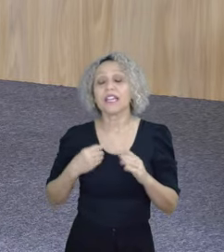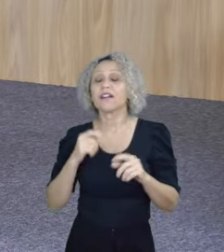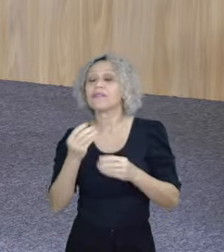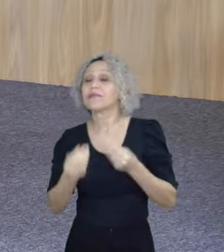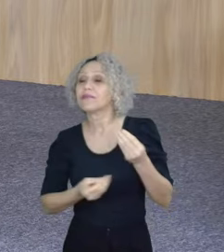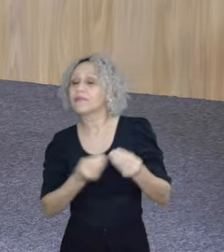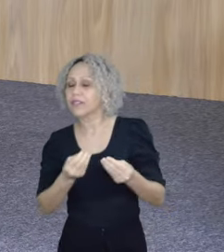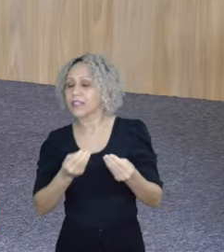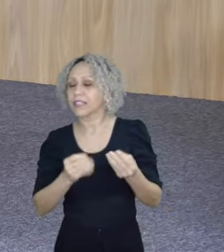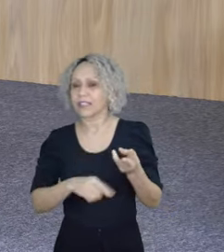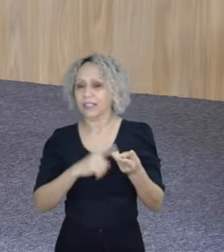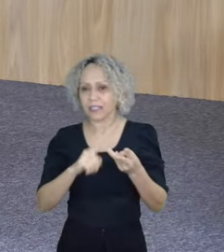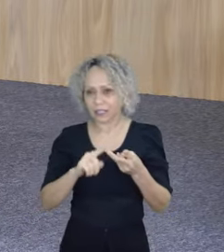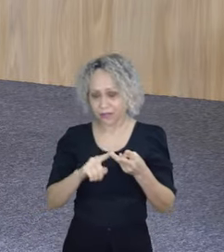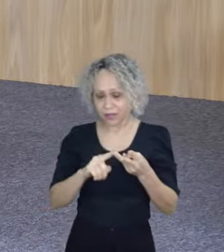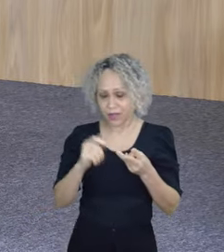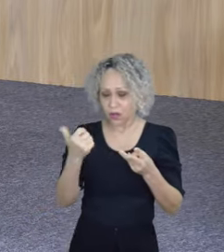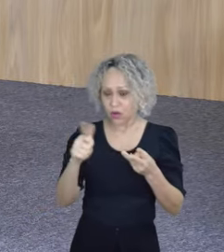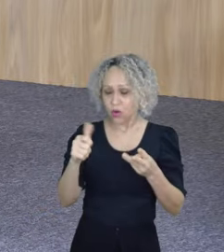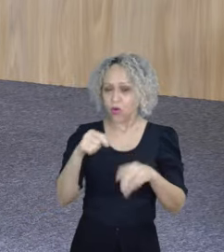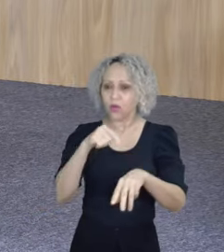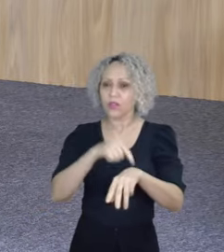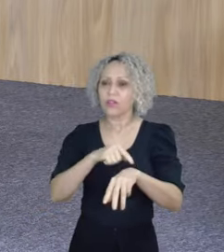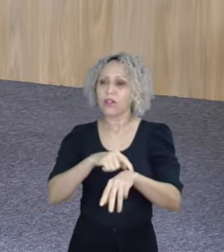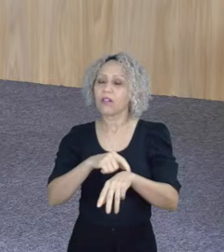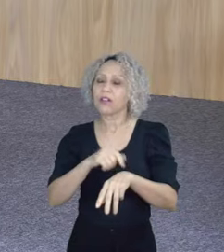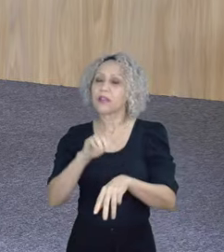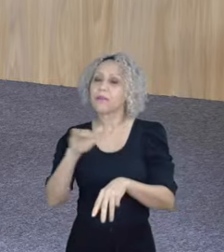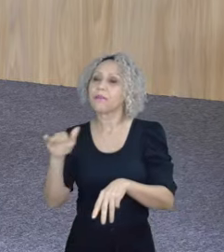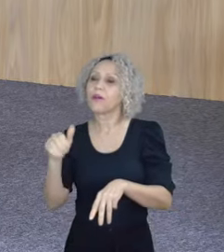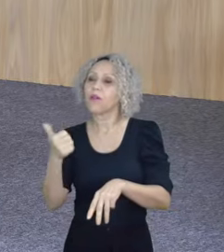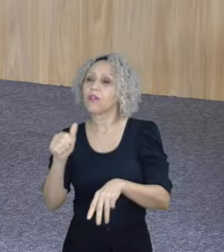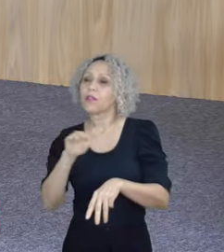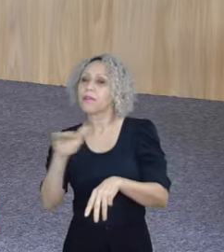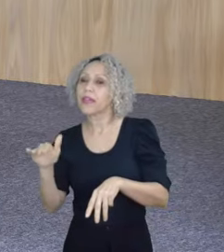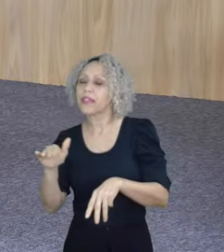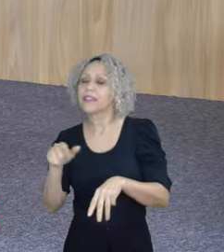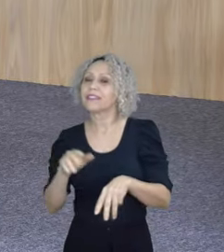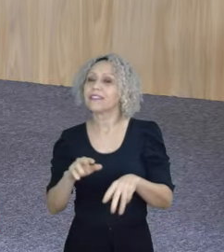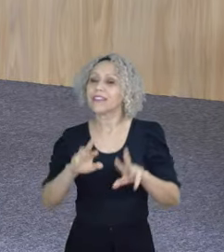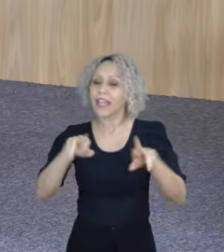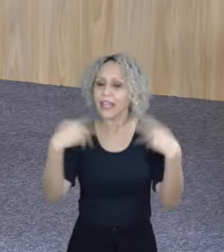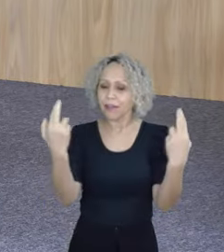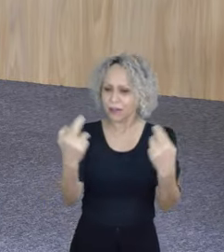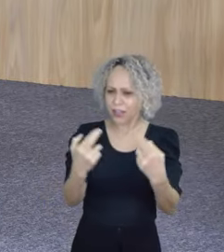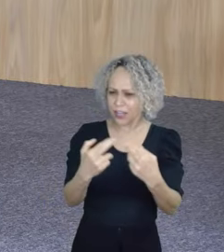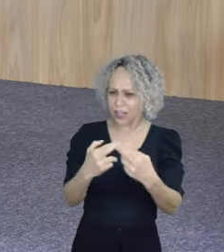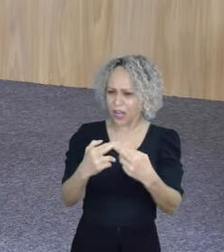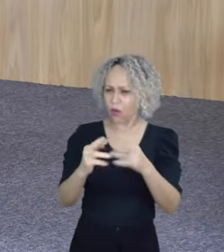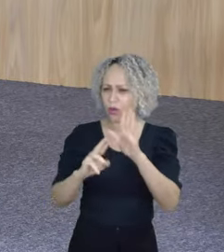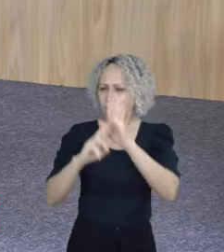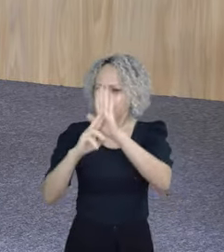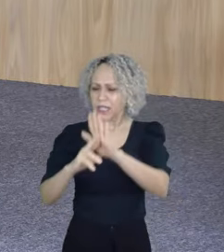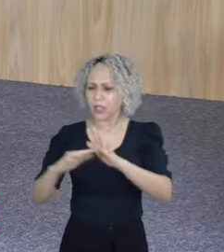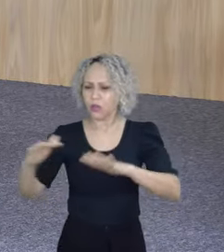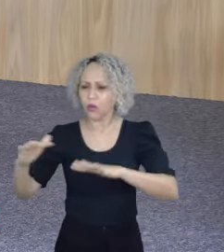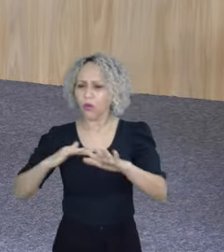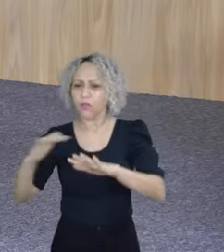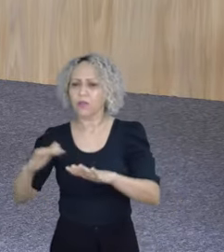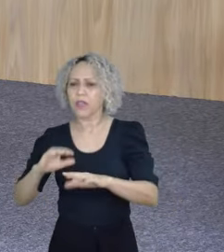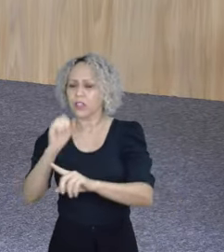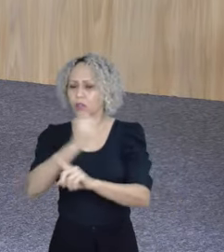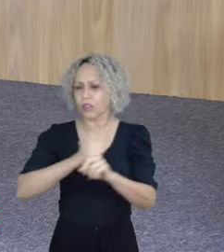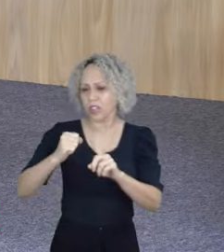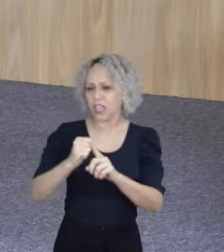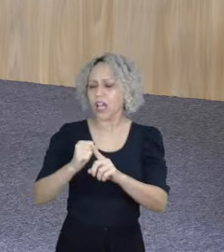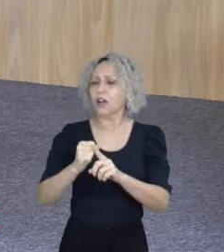rural e entidades. E às 11h30 tem reunião com os representantes dos movimentos sociais de moradia. Já na parte da tarde, às 2h30